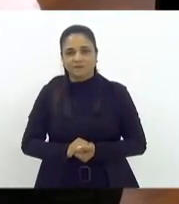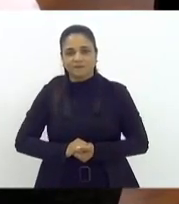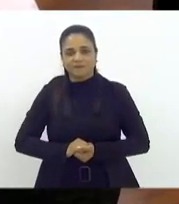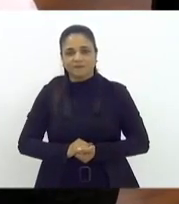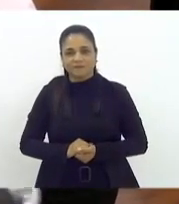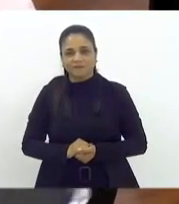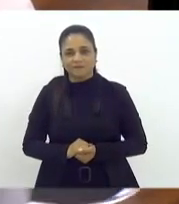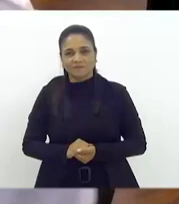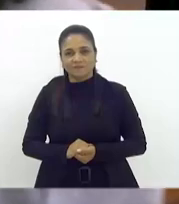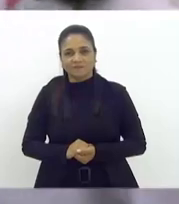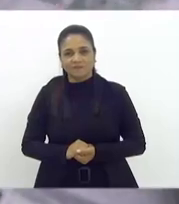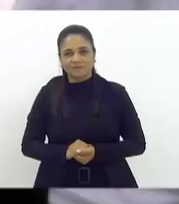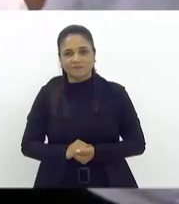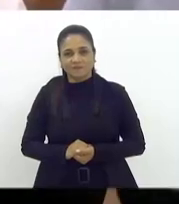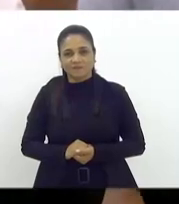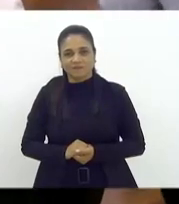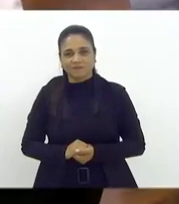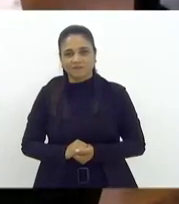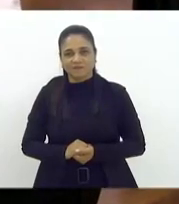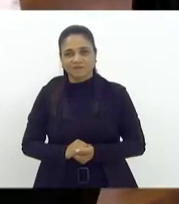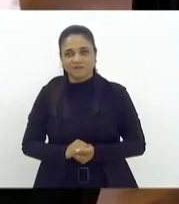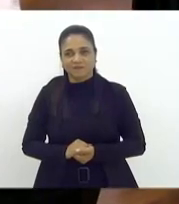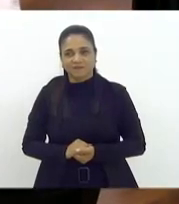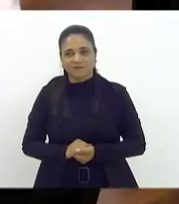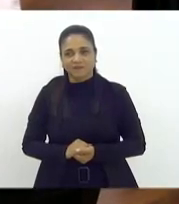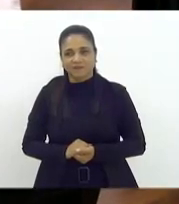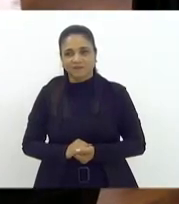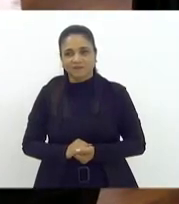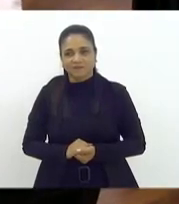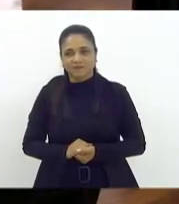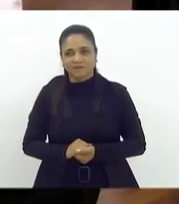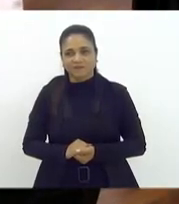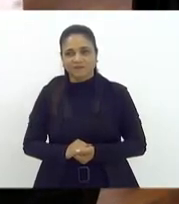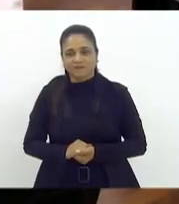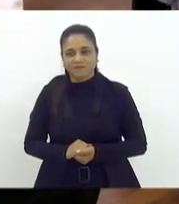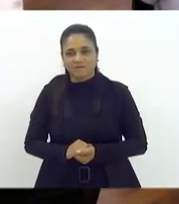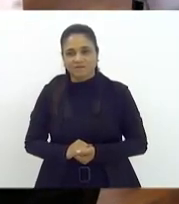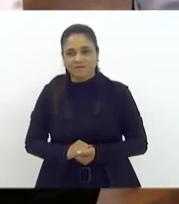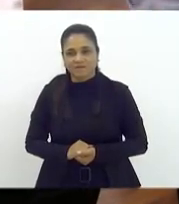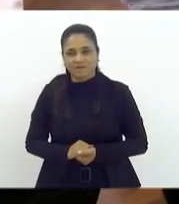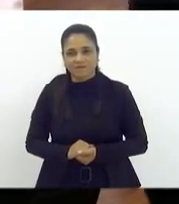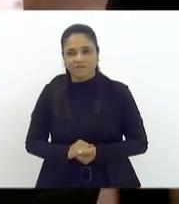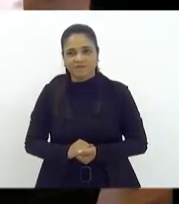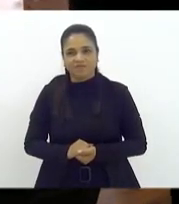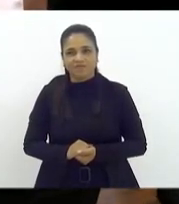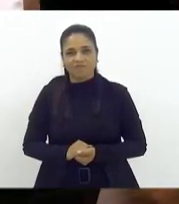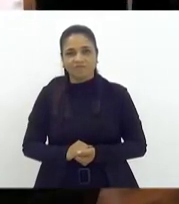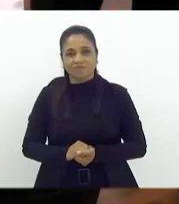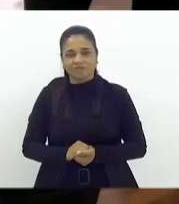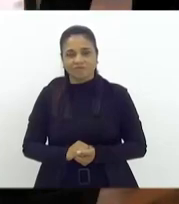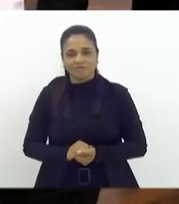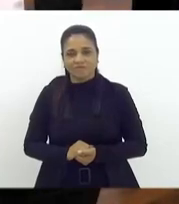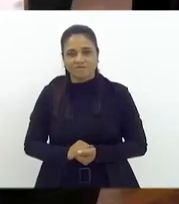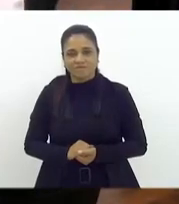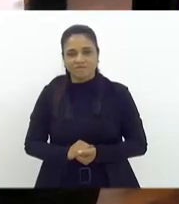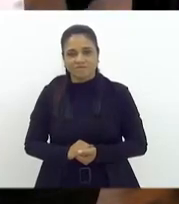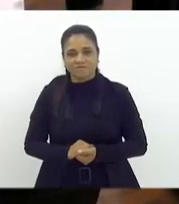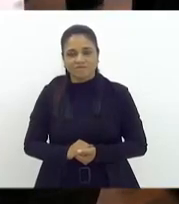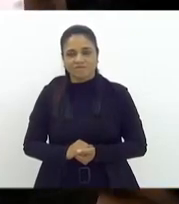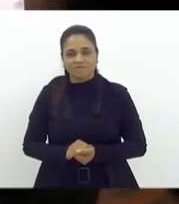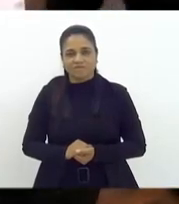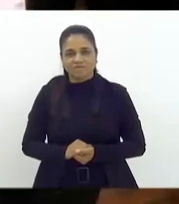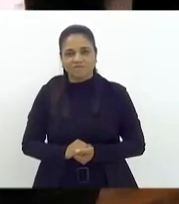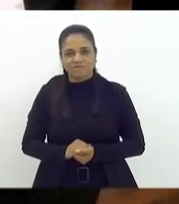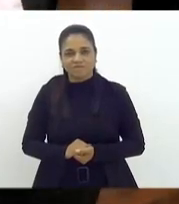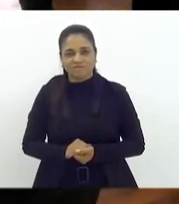parece que uma CPI dessa né magnitude que é CPI do Estado como Rio de Janeiro é importante que